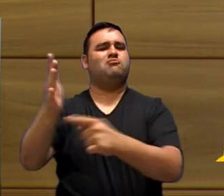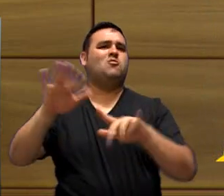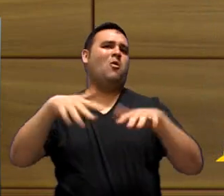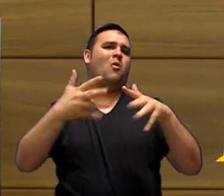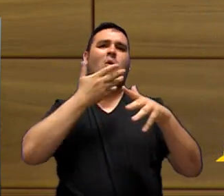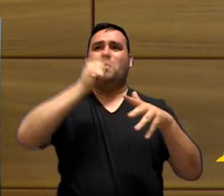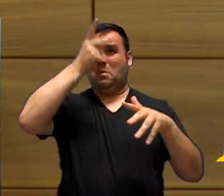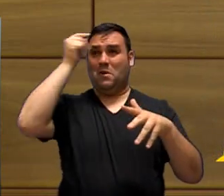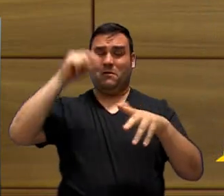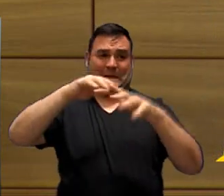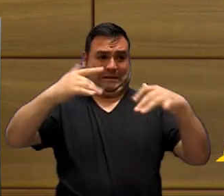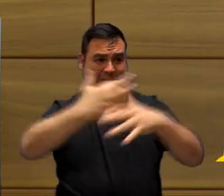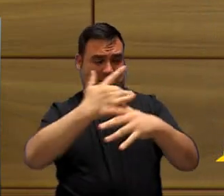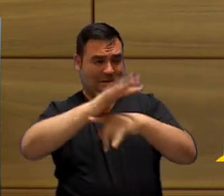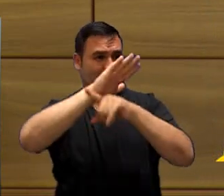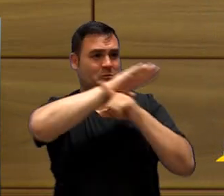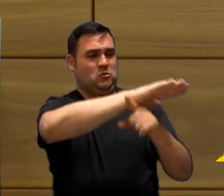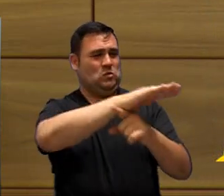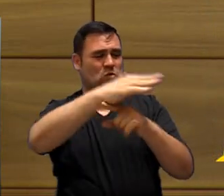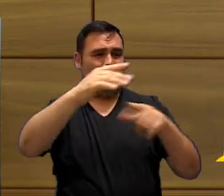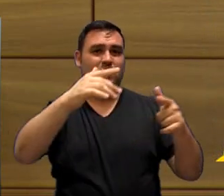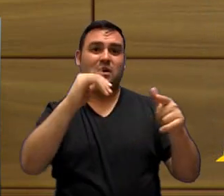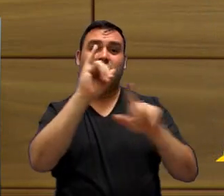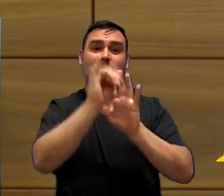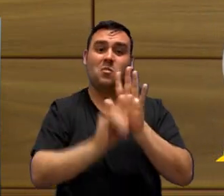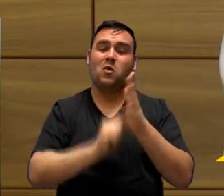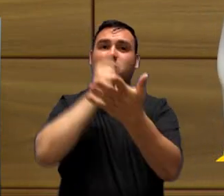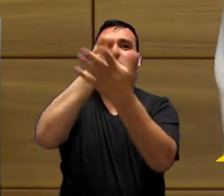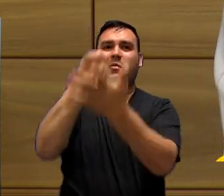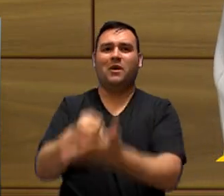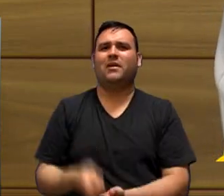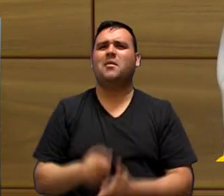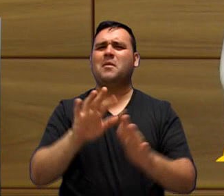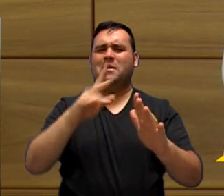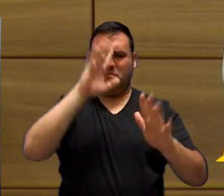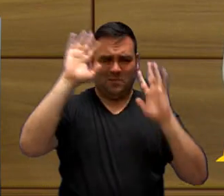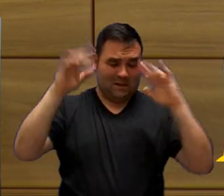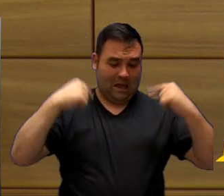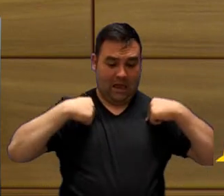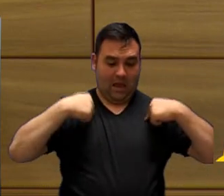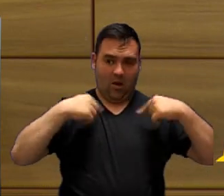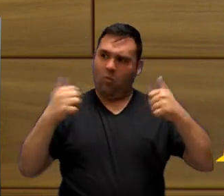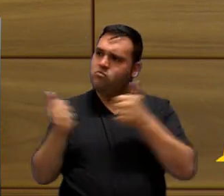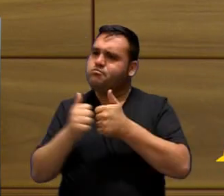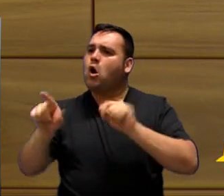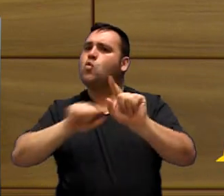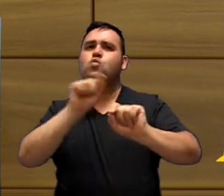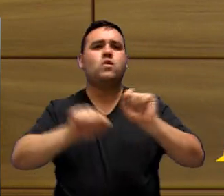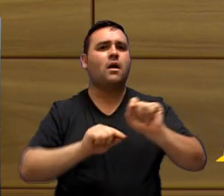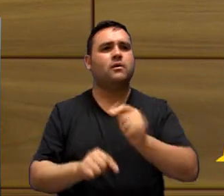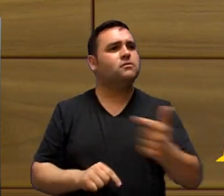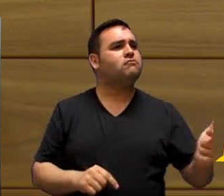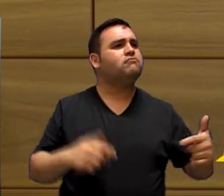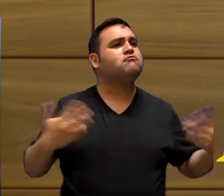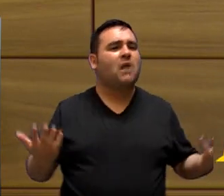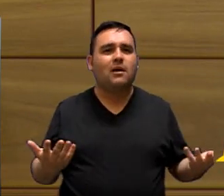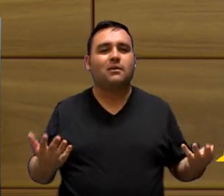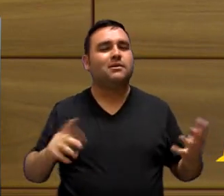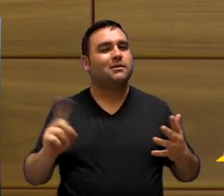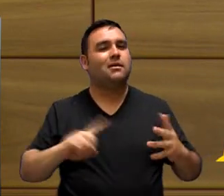para resolver os problemas da nossa cidade, que a gente paga os nossos impostos e a gente não precisa olhar para o que está à nossa volta. Mas, quando a gente